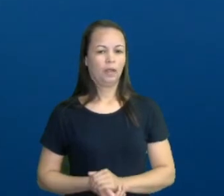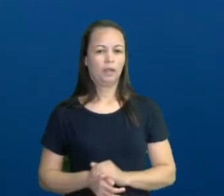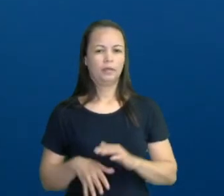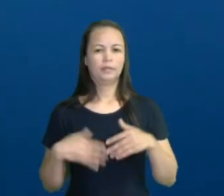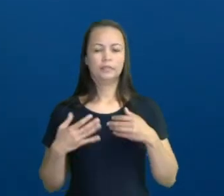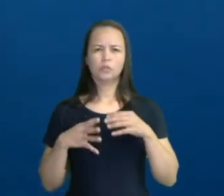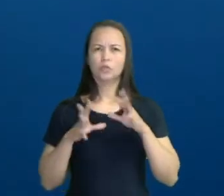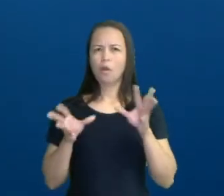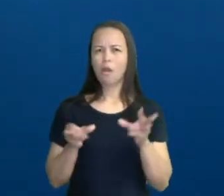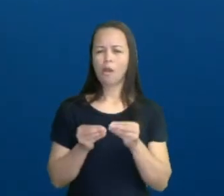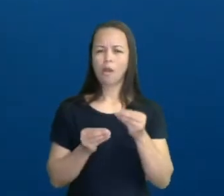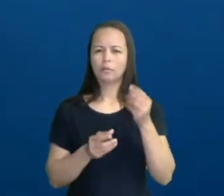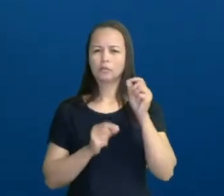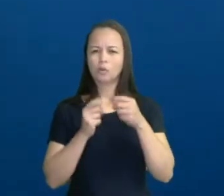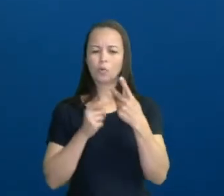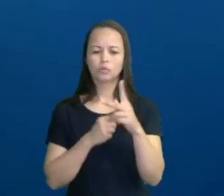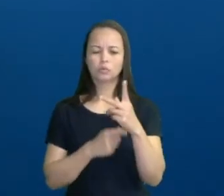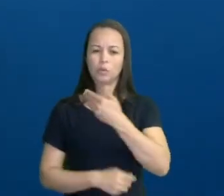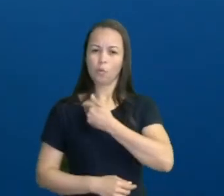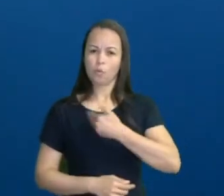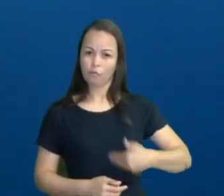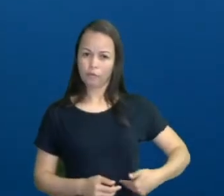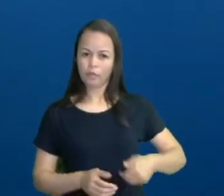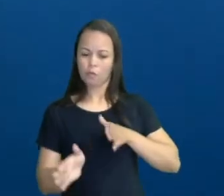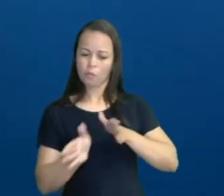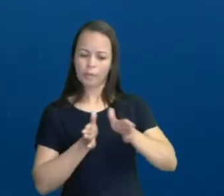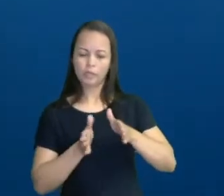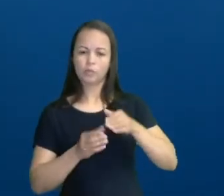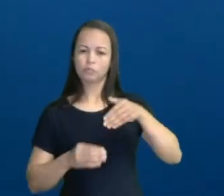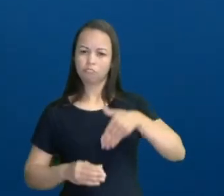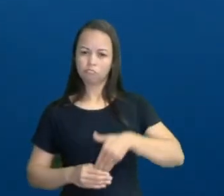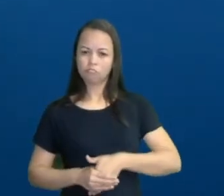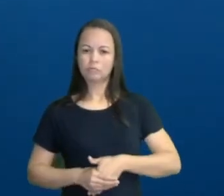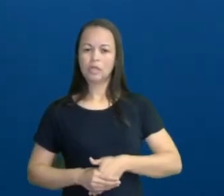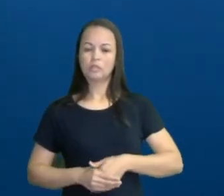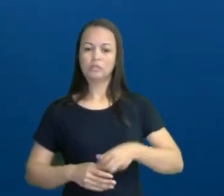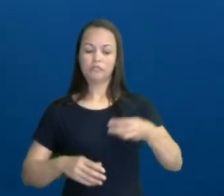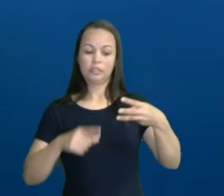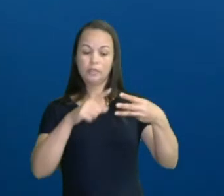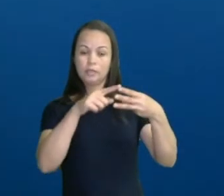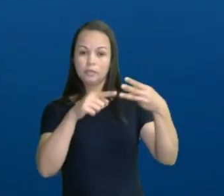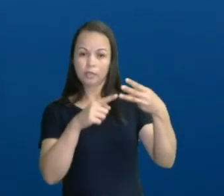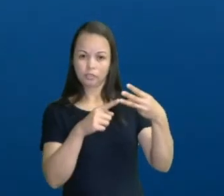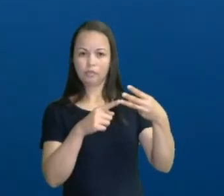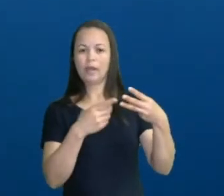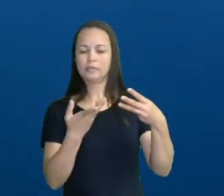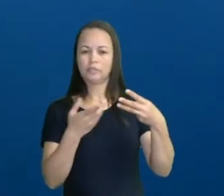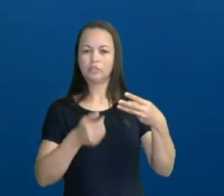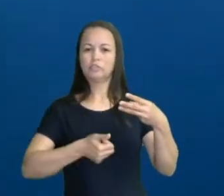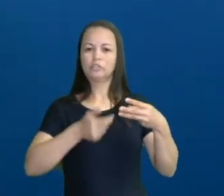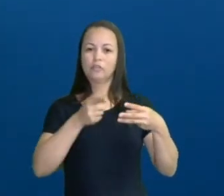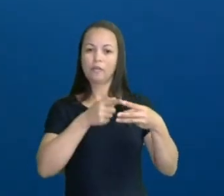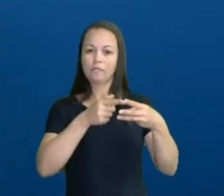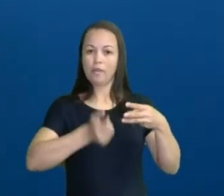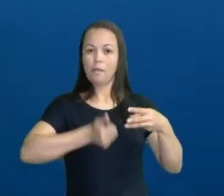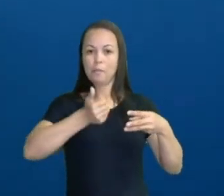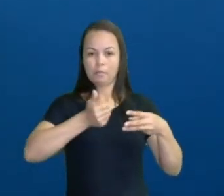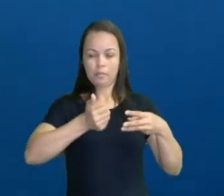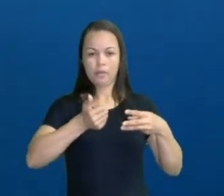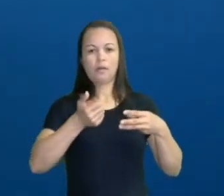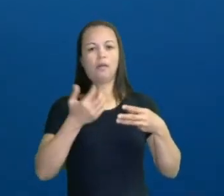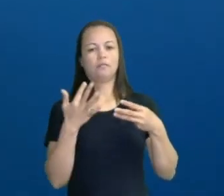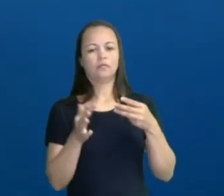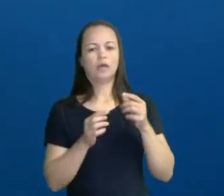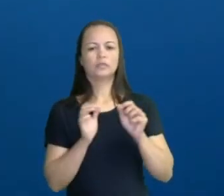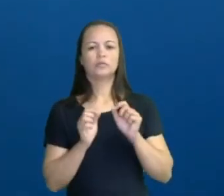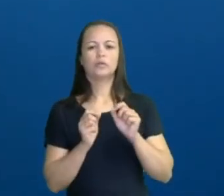só recapitulando aqui, o seu governo, ou período napoleônico, ele se divide em 3 fases. A gente vai ver a primeira fase agora, que é o período